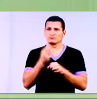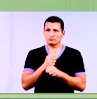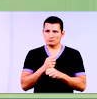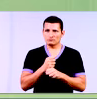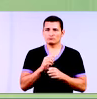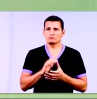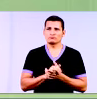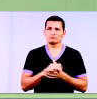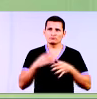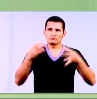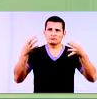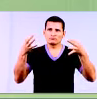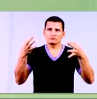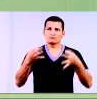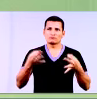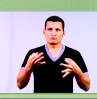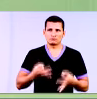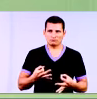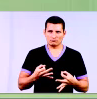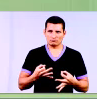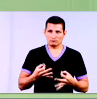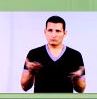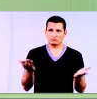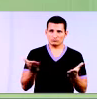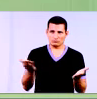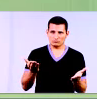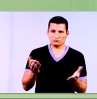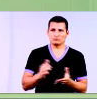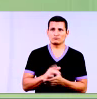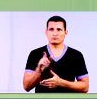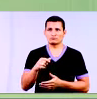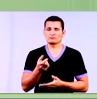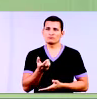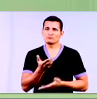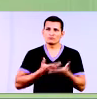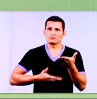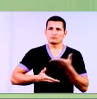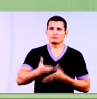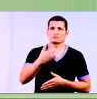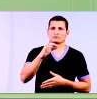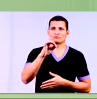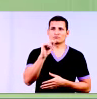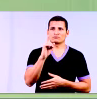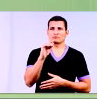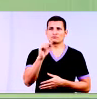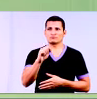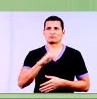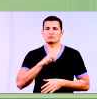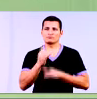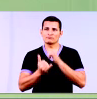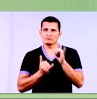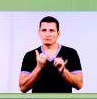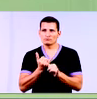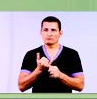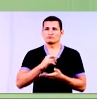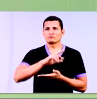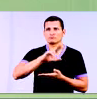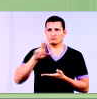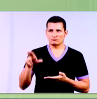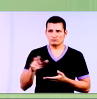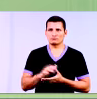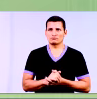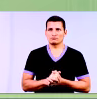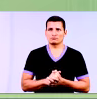precisão. Hoje, que é uma tendência que é compartilhamento de dados, a gente tem aí internet das nuvens, internet das coisas, né?